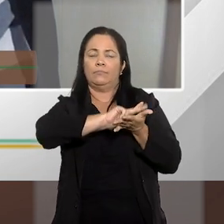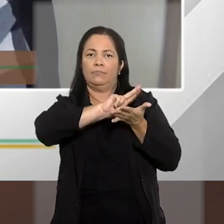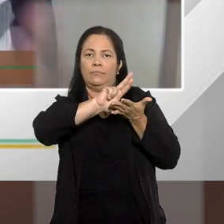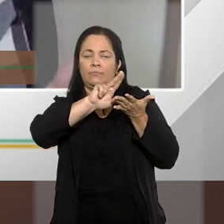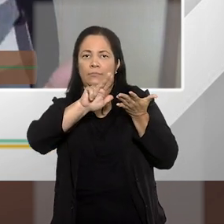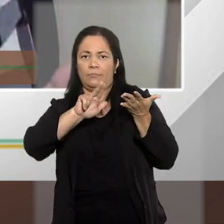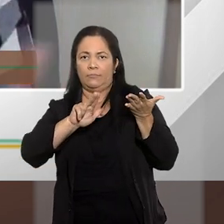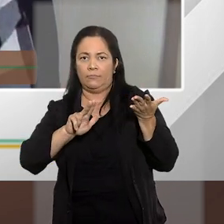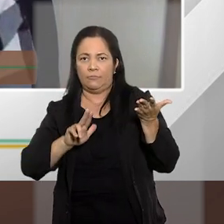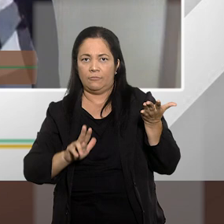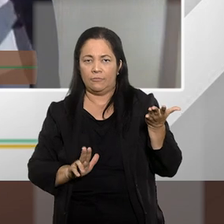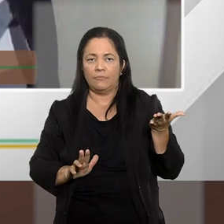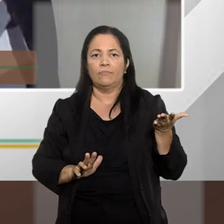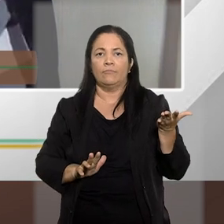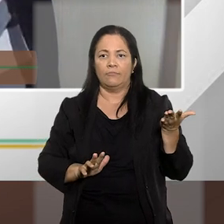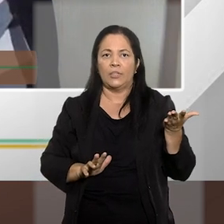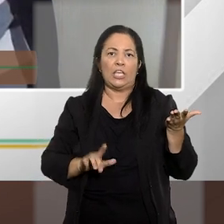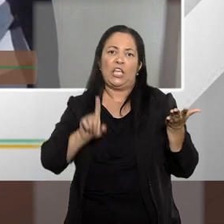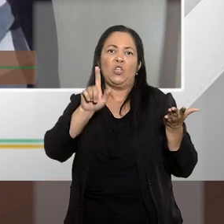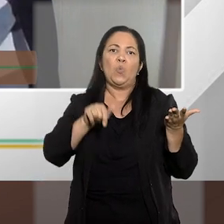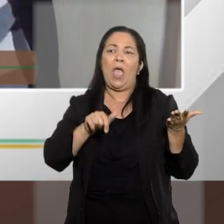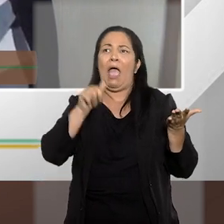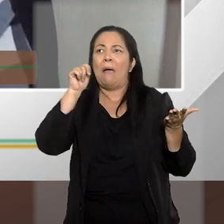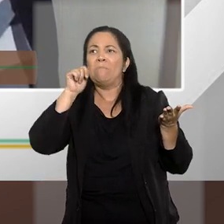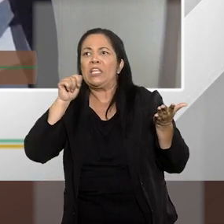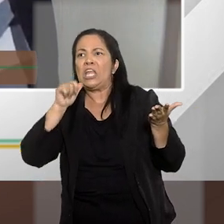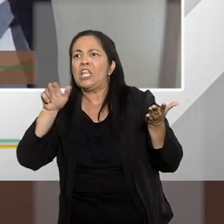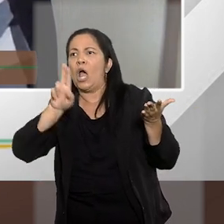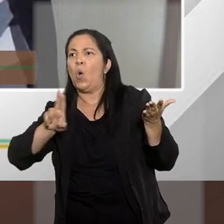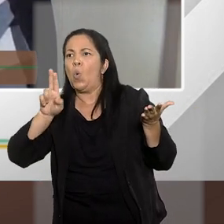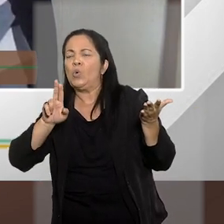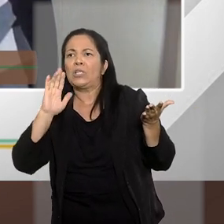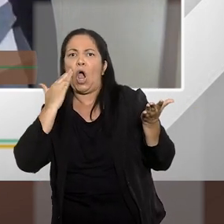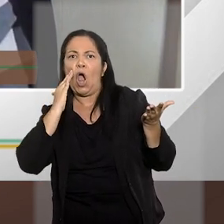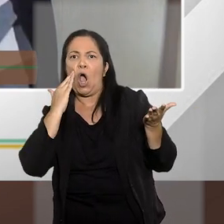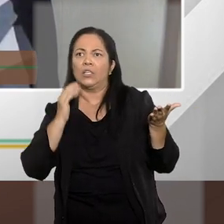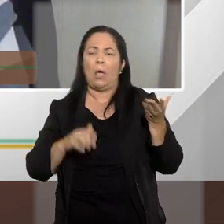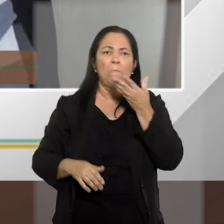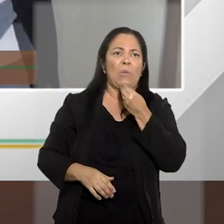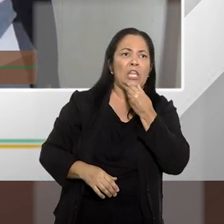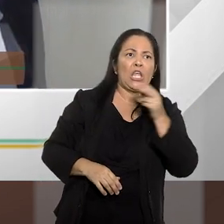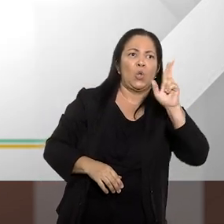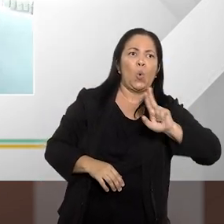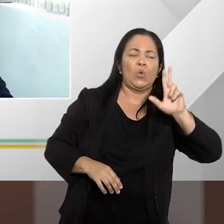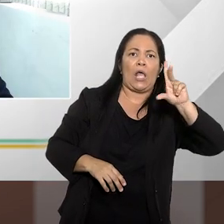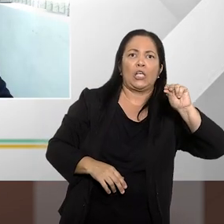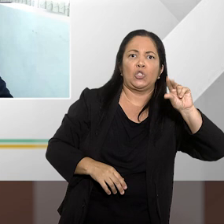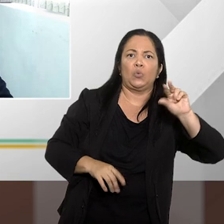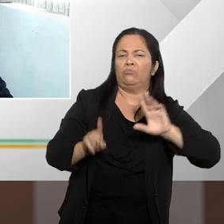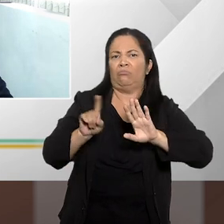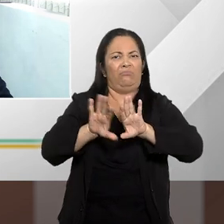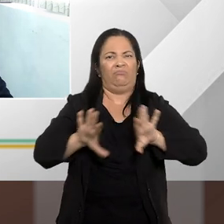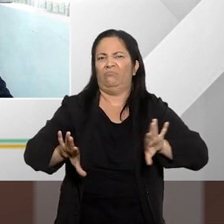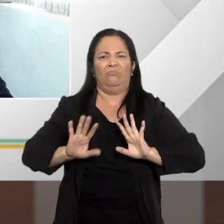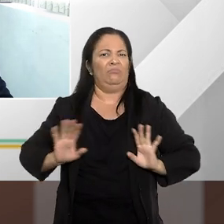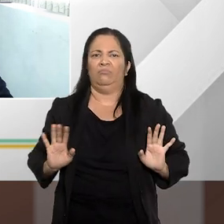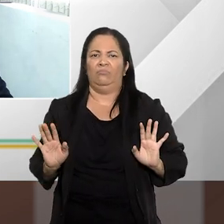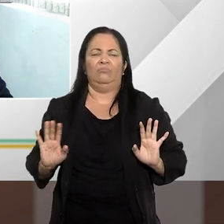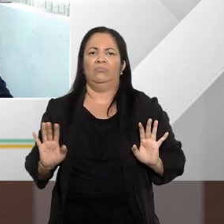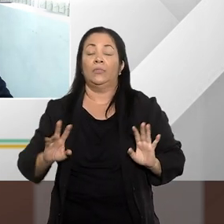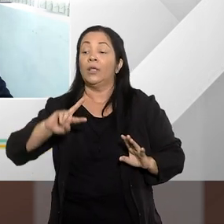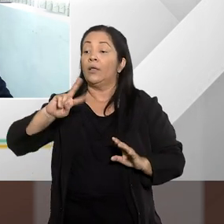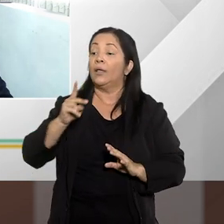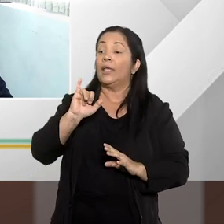somente a meninas vestem azul, meninas vestem rosa. A louca é muito maior que isso. Agora, Iago, há quem se